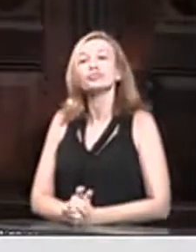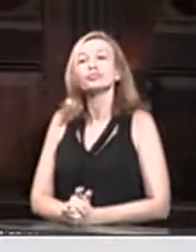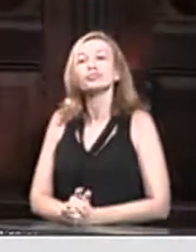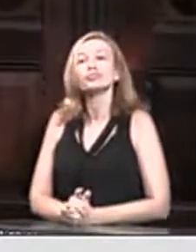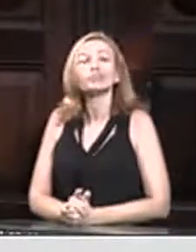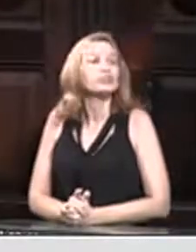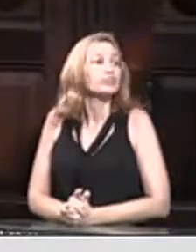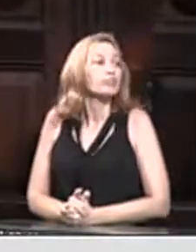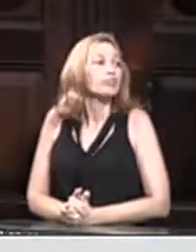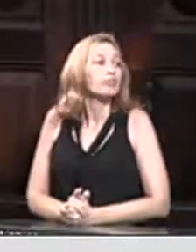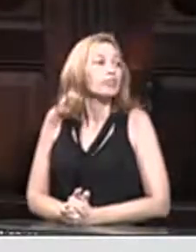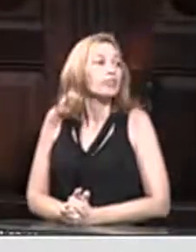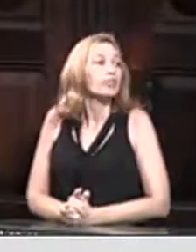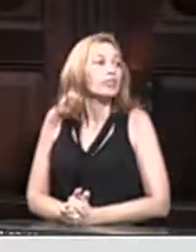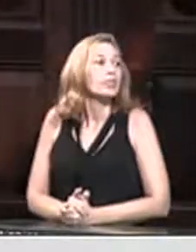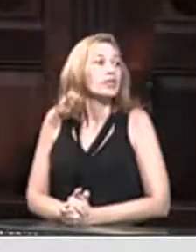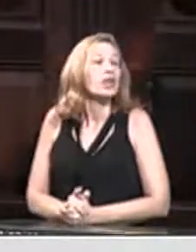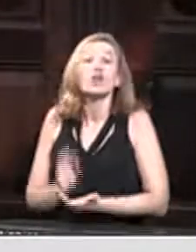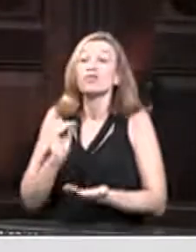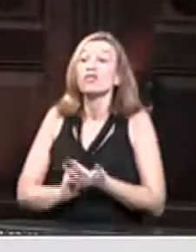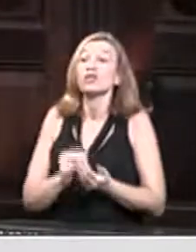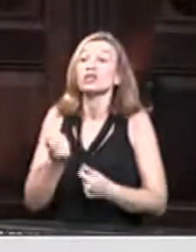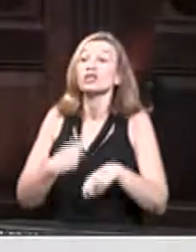por improbidade administrativa,